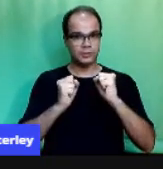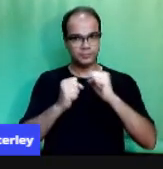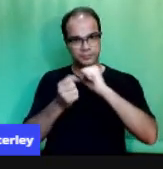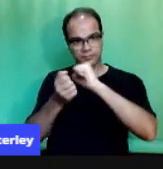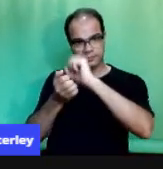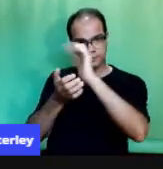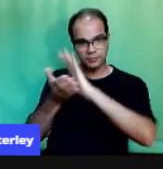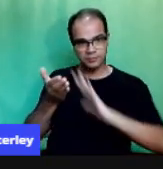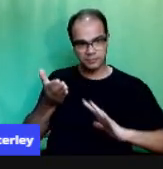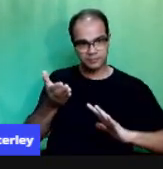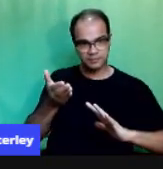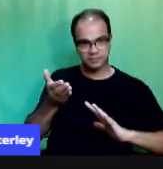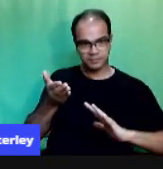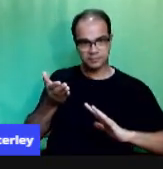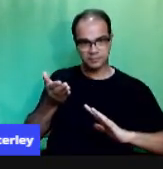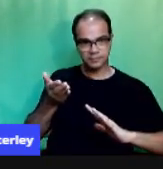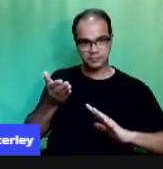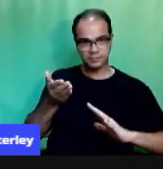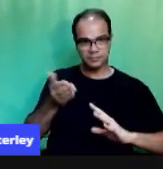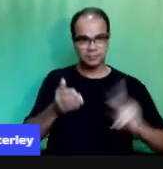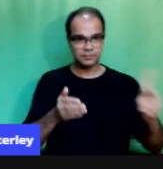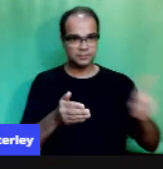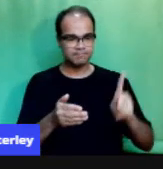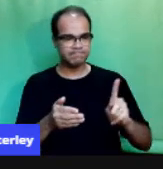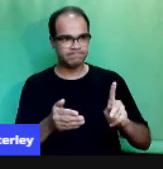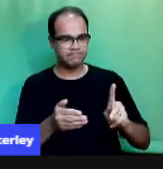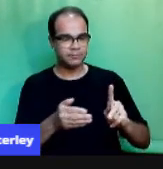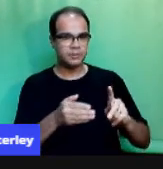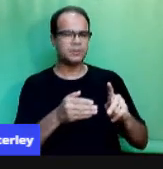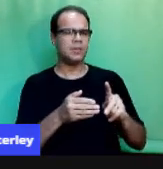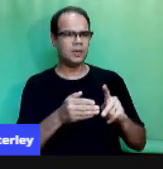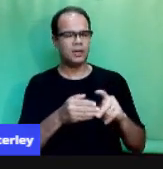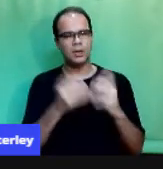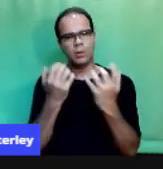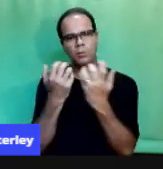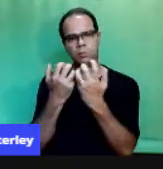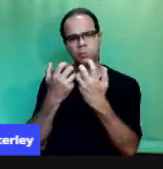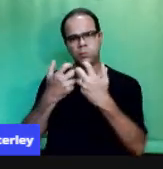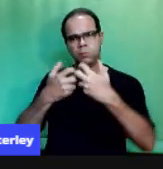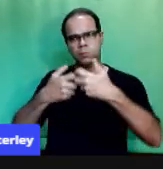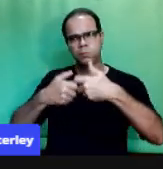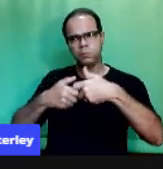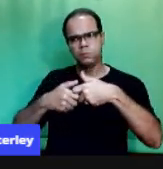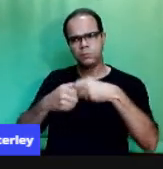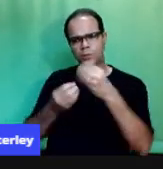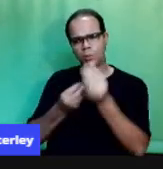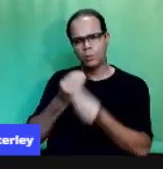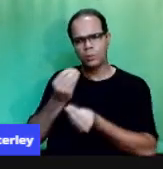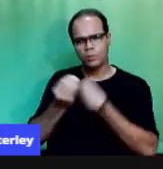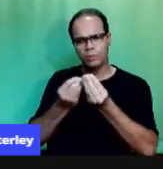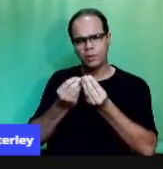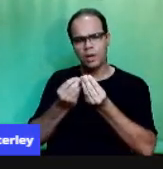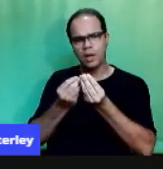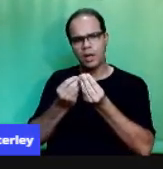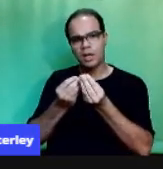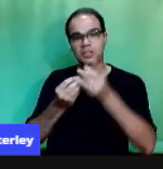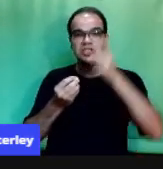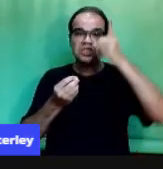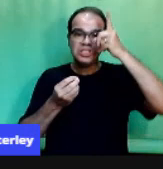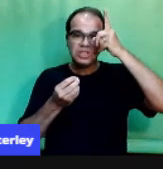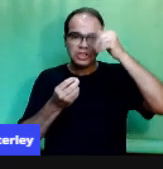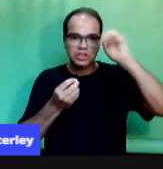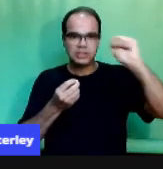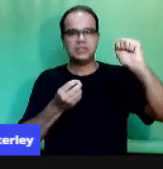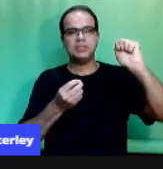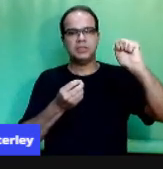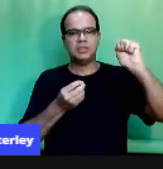diferentes maneiras de exigir esse material. Ele pode agendar e programar para que o aluno